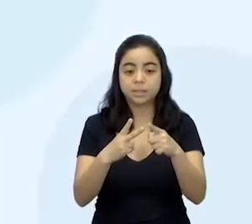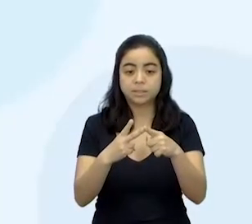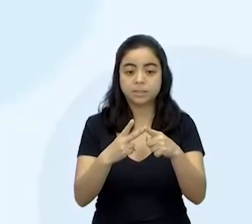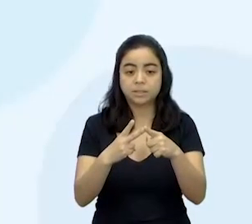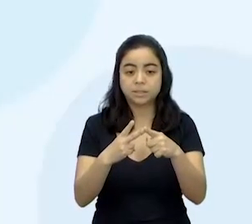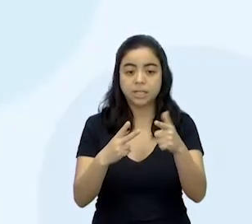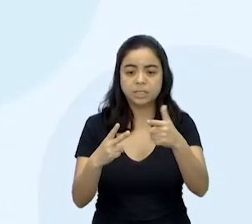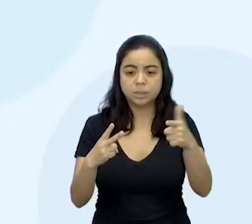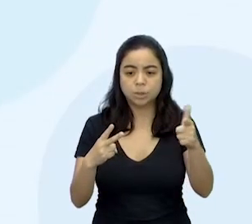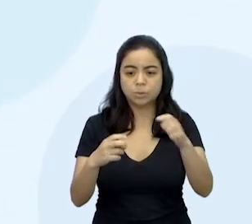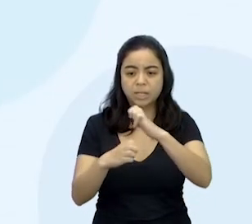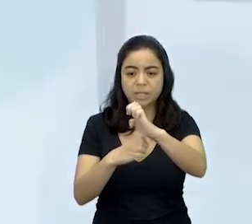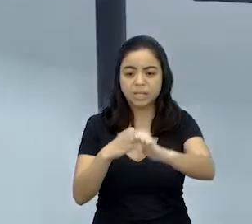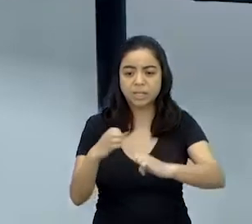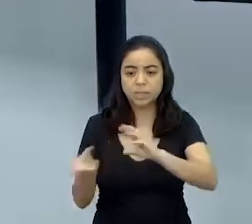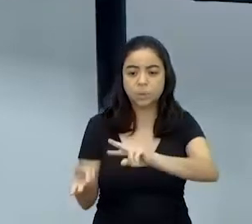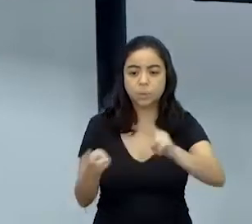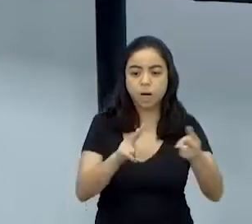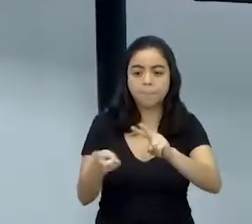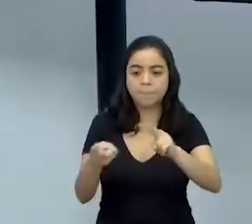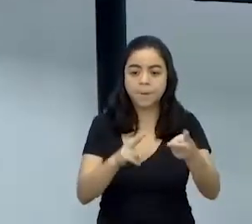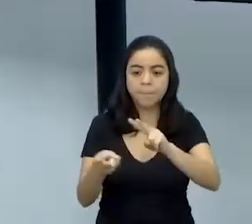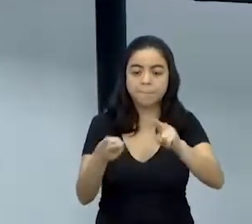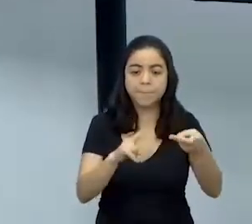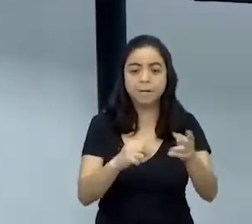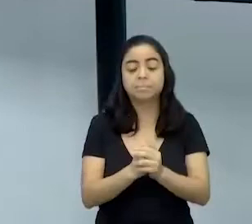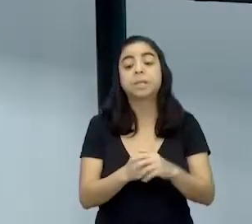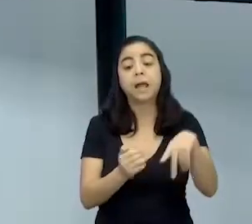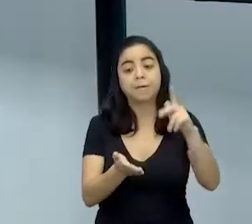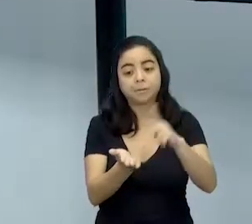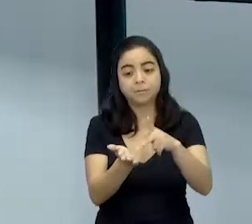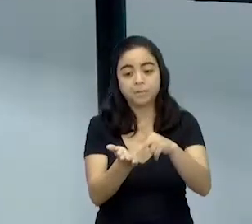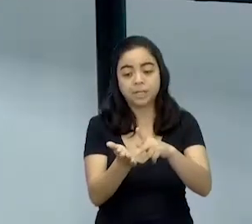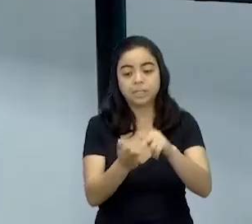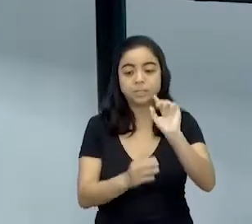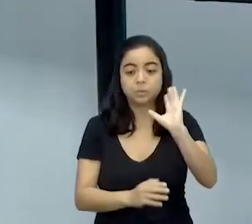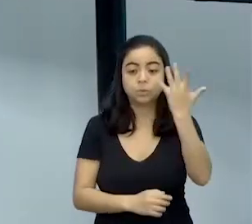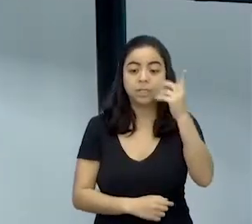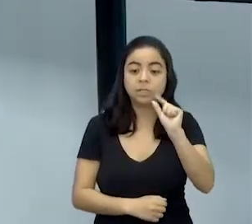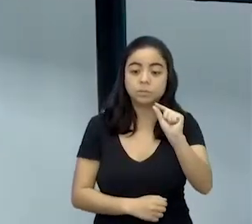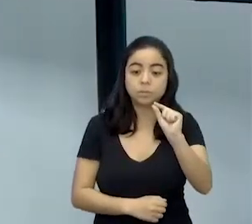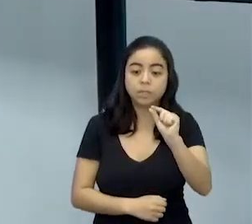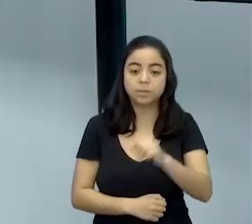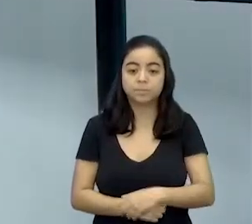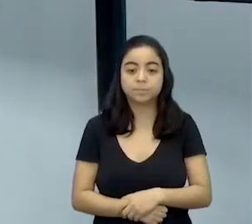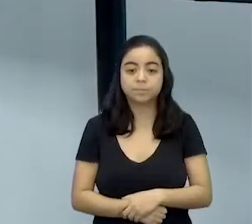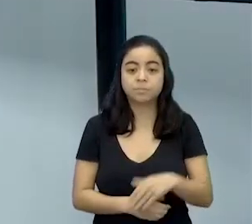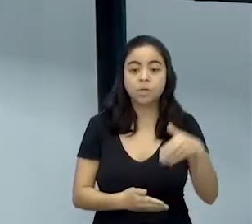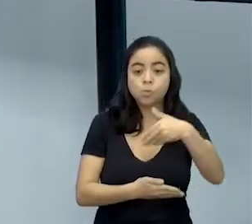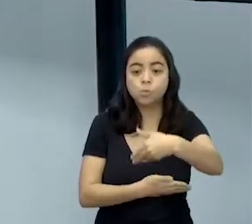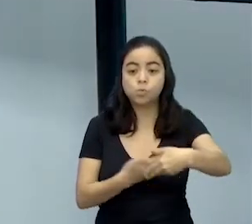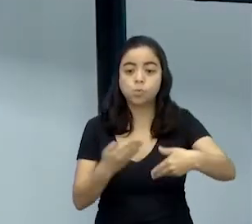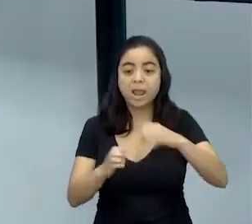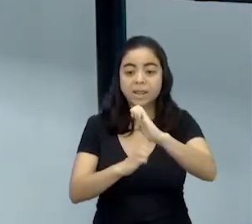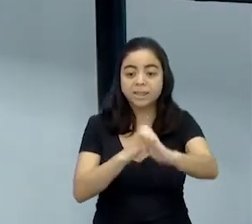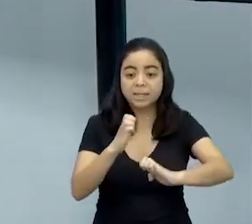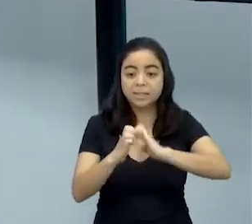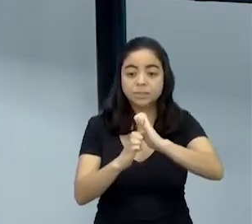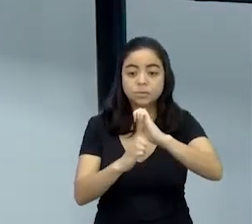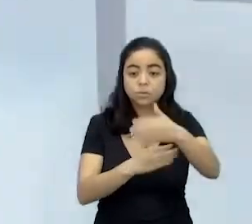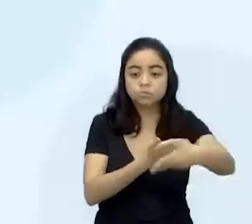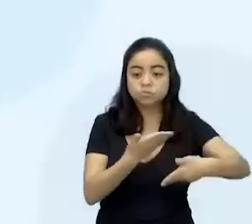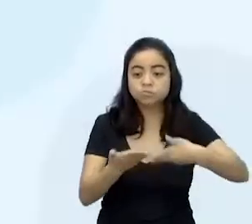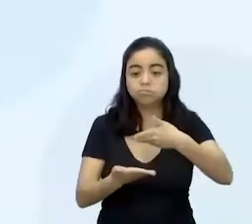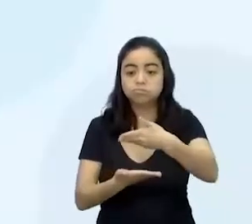há transferência de elétrons? Sim, verdade. O que acontece? Há compartilhamento de elétrons, tá?